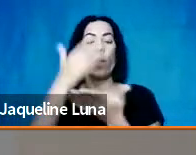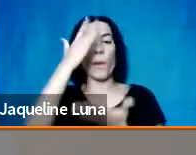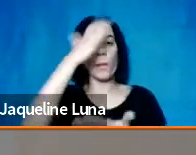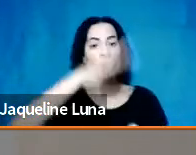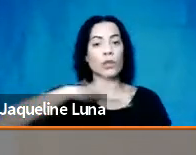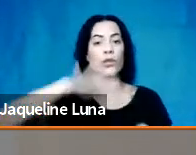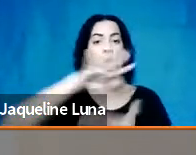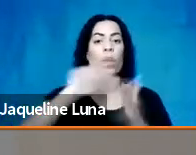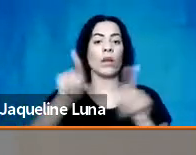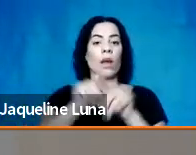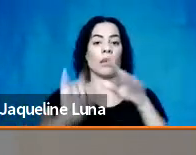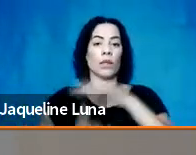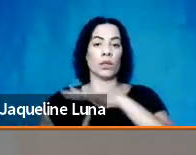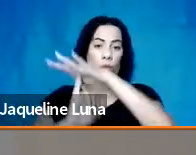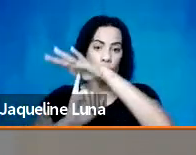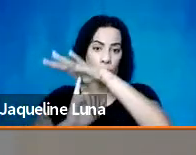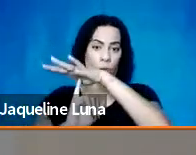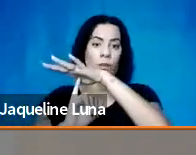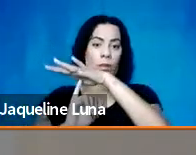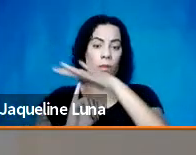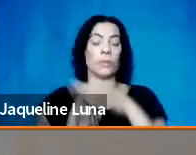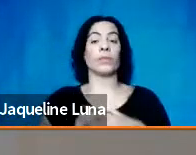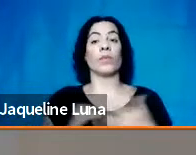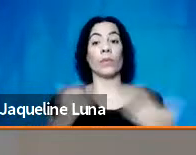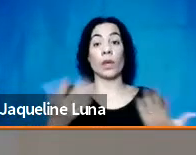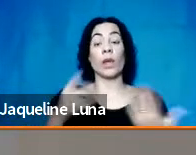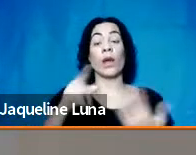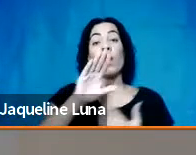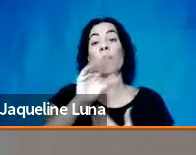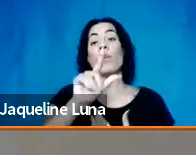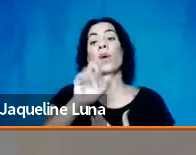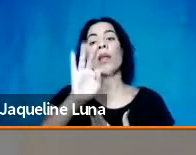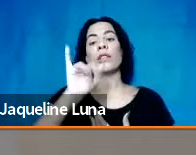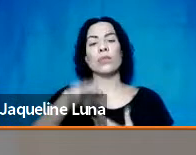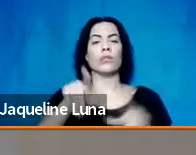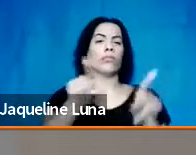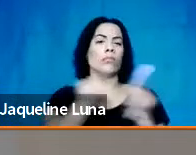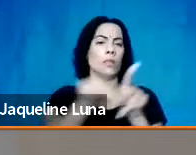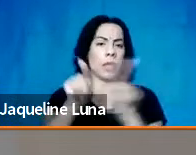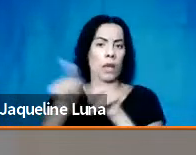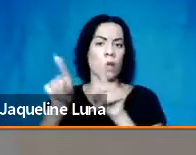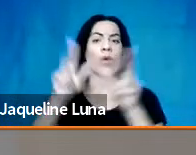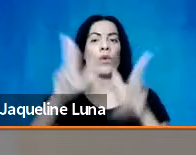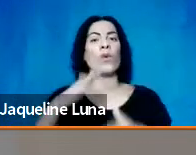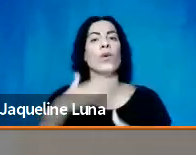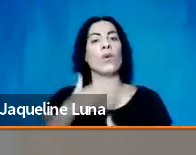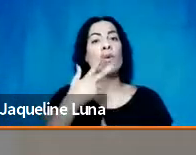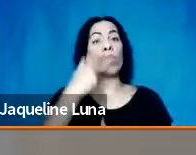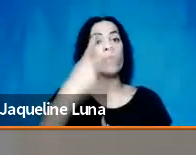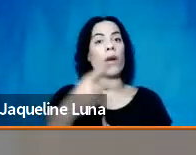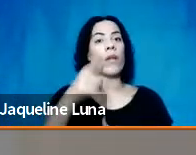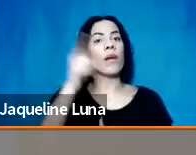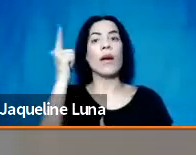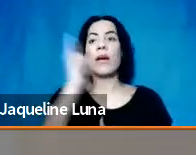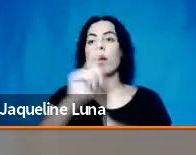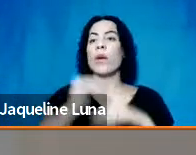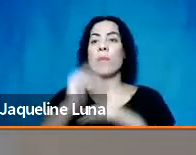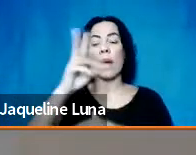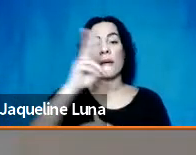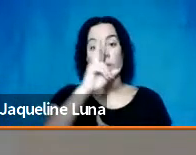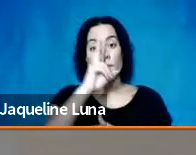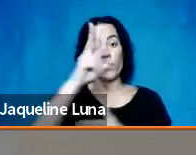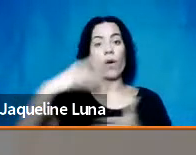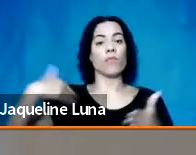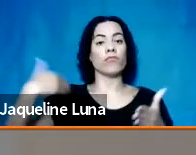redes sociais, os boletins também, como eu falei, ele ganhou muita força